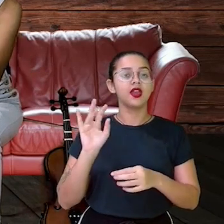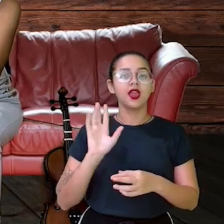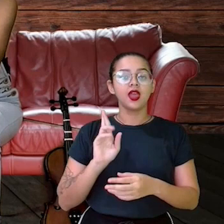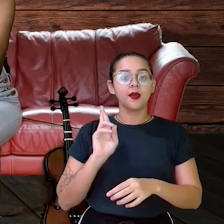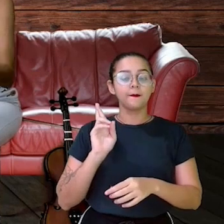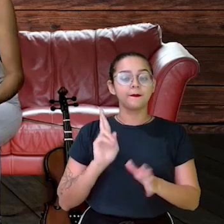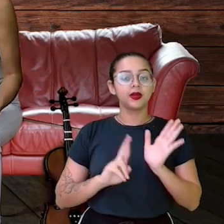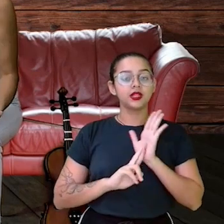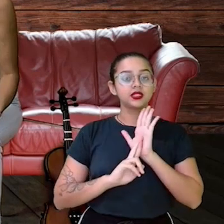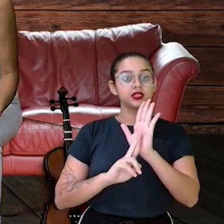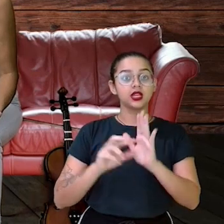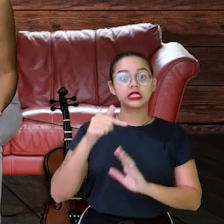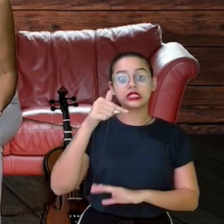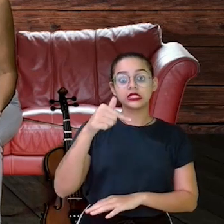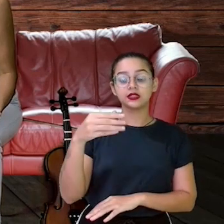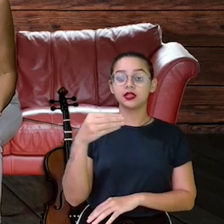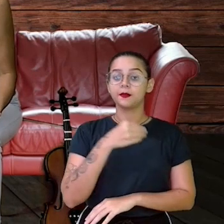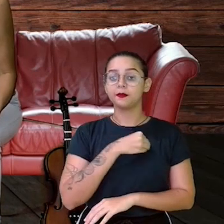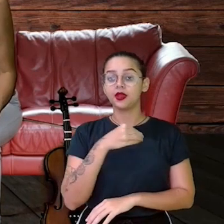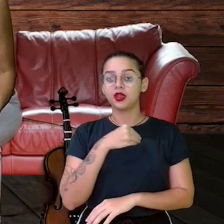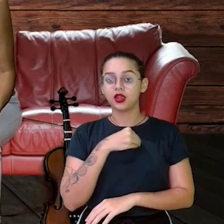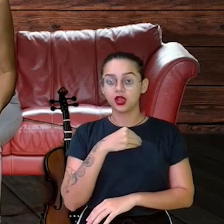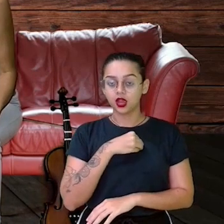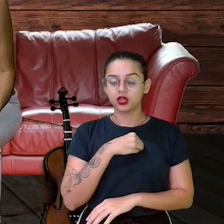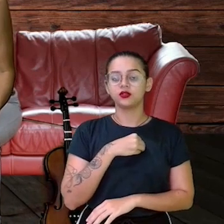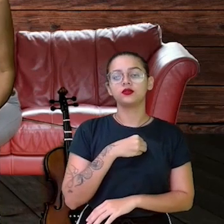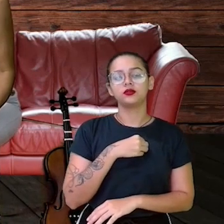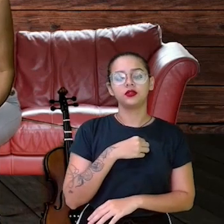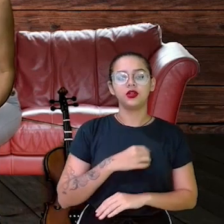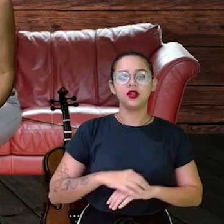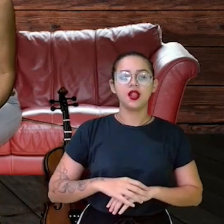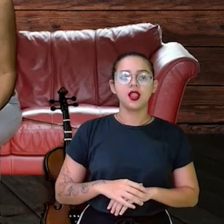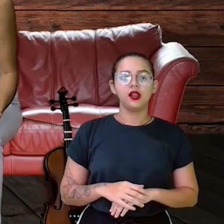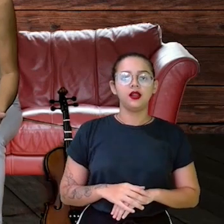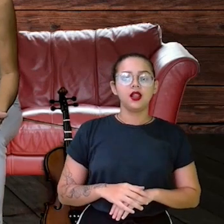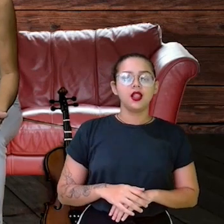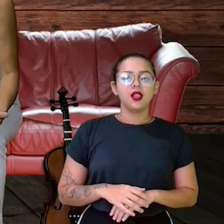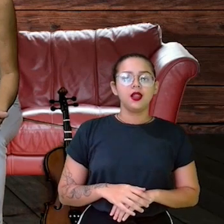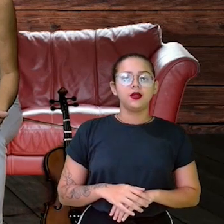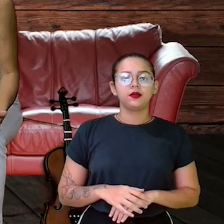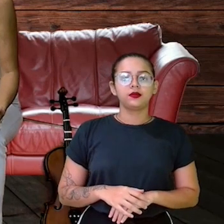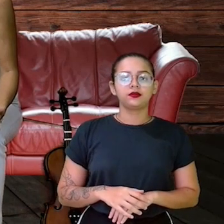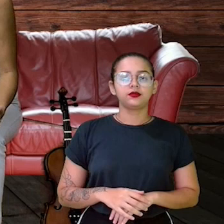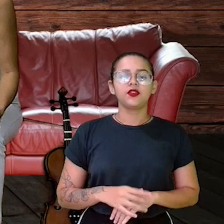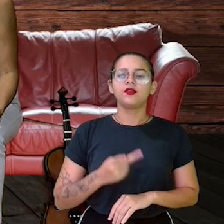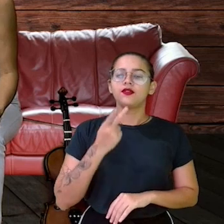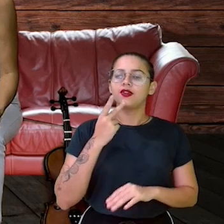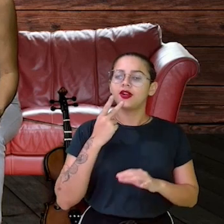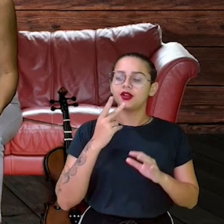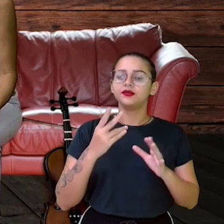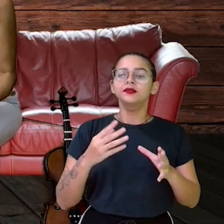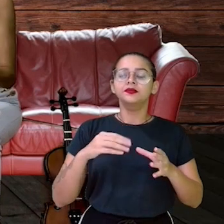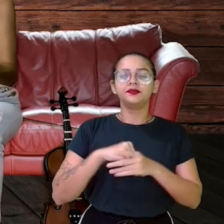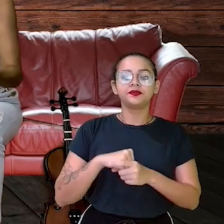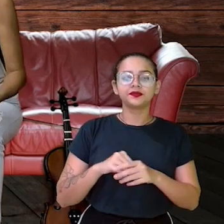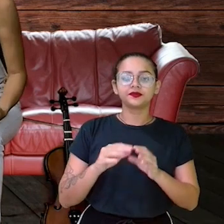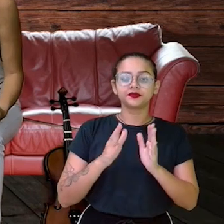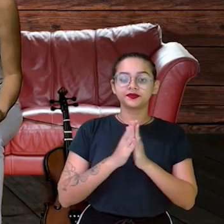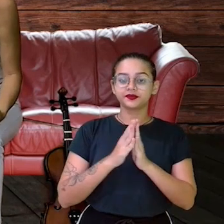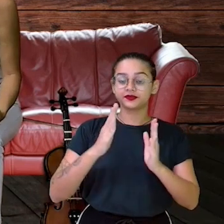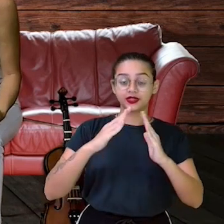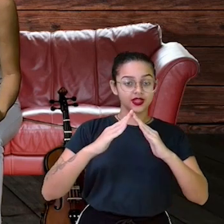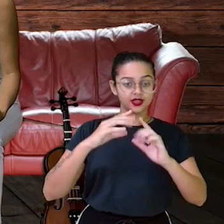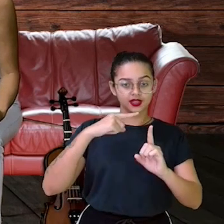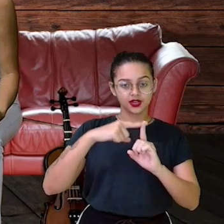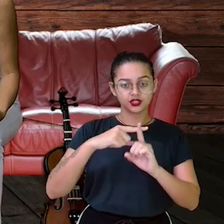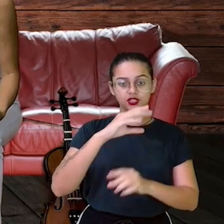os 7 pecados capitais. Lá, né, que são falados na Igreja Católica. E,